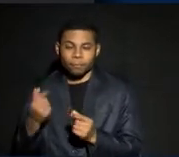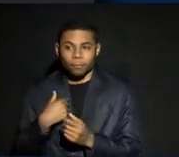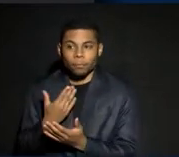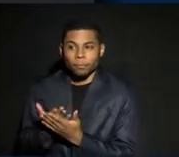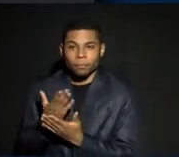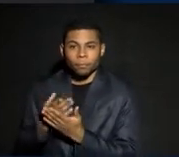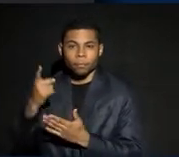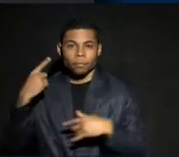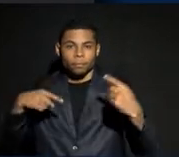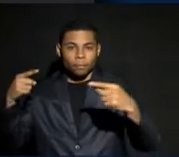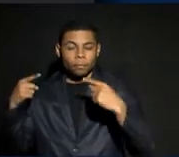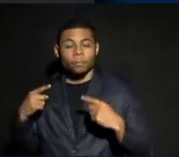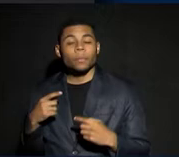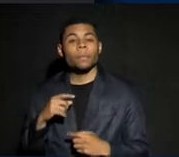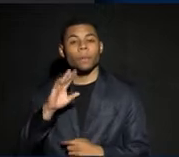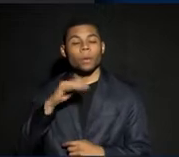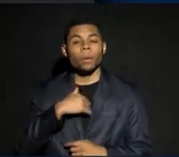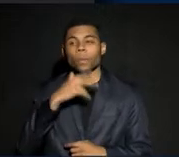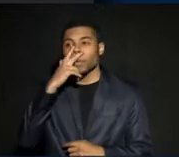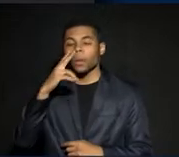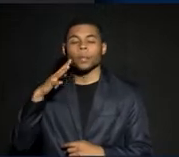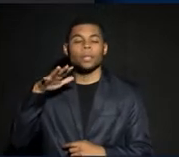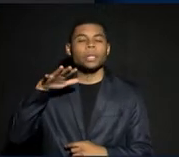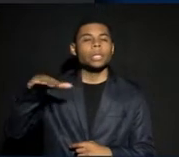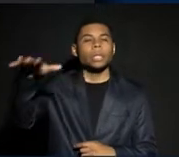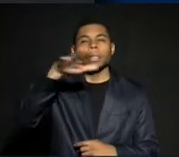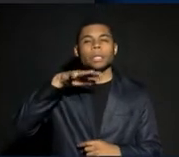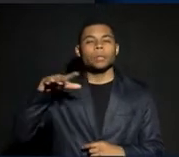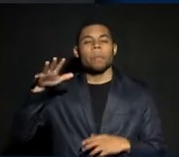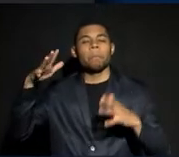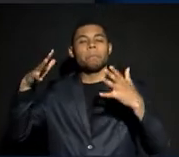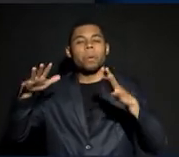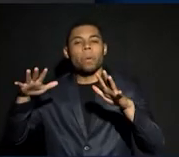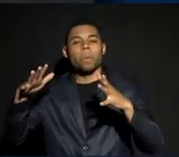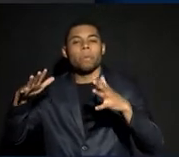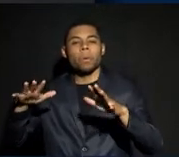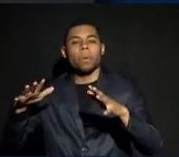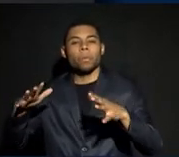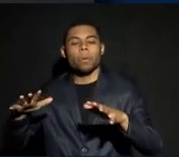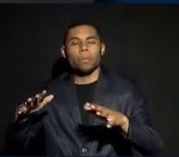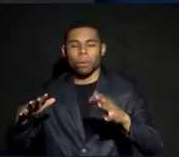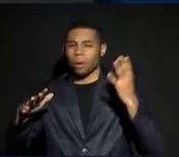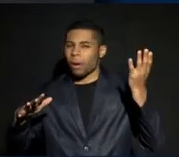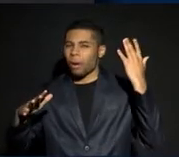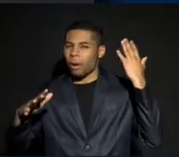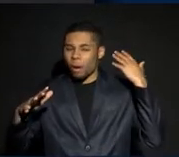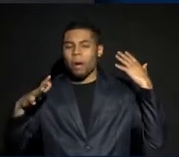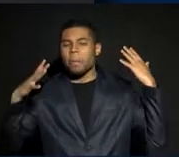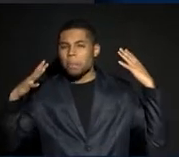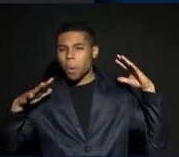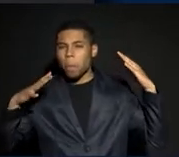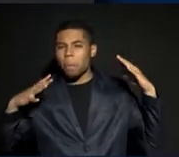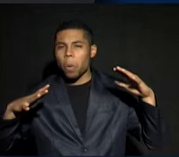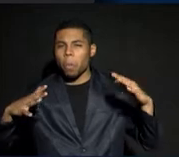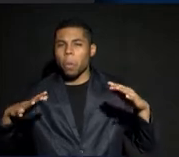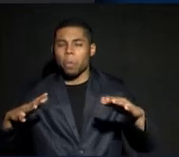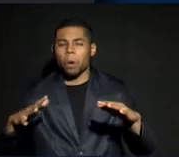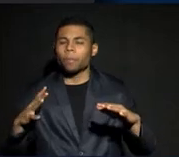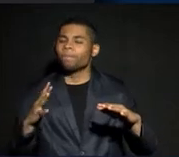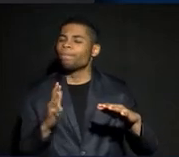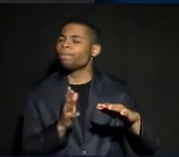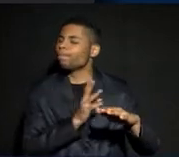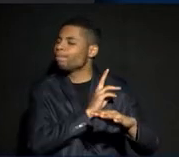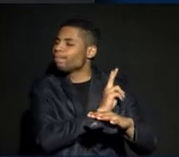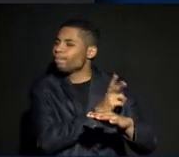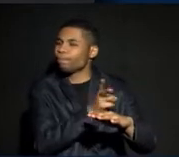isso, eu acho que o nível de degradação institucional que a gente viveu é um nível muito